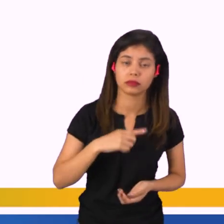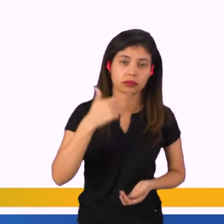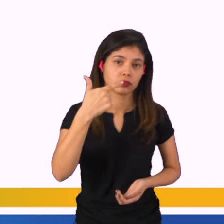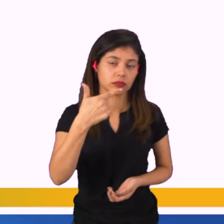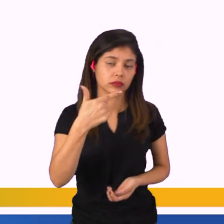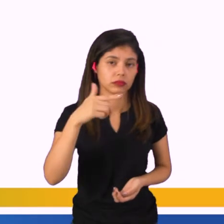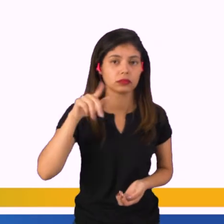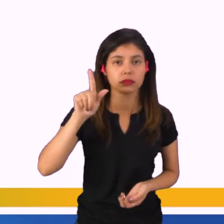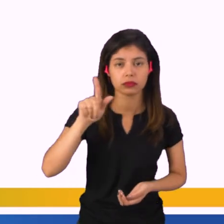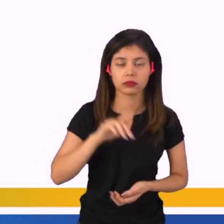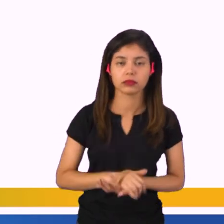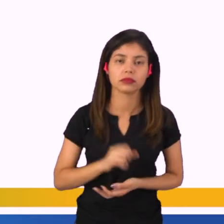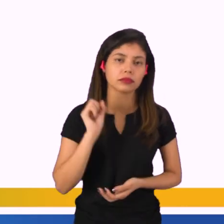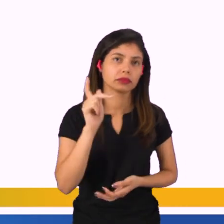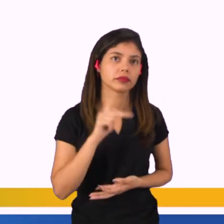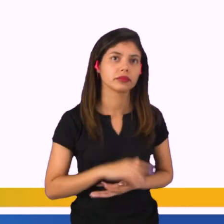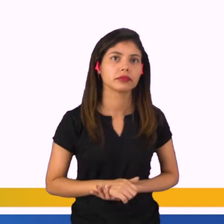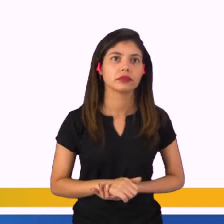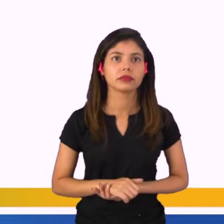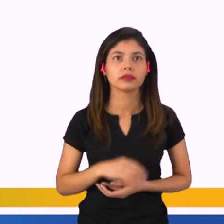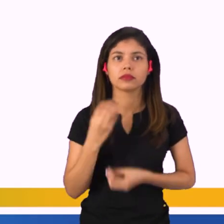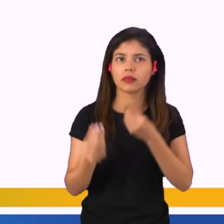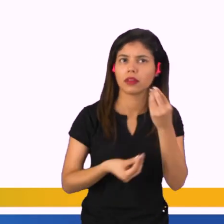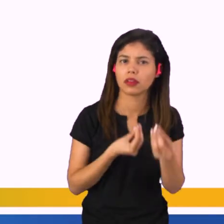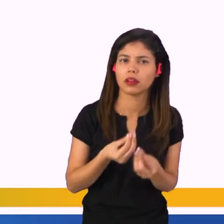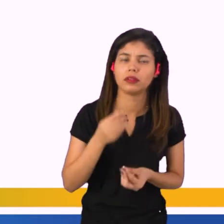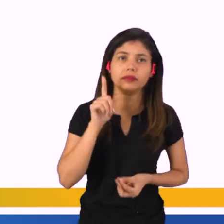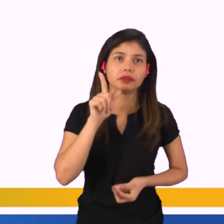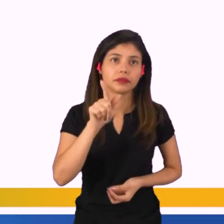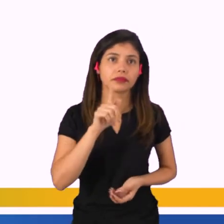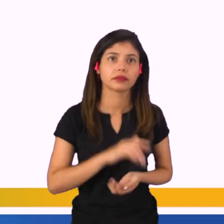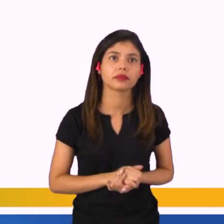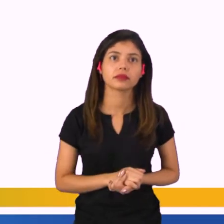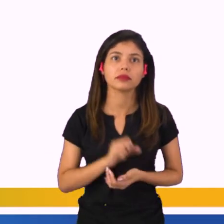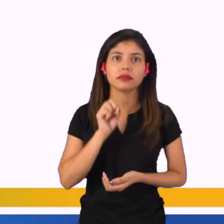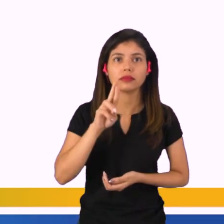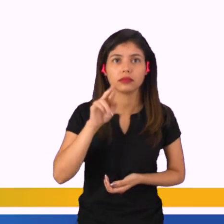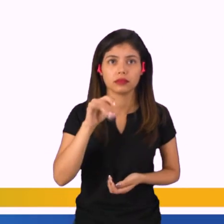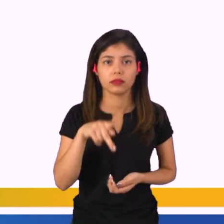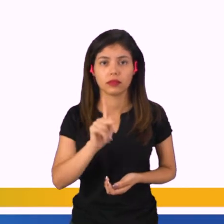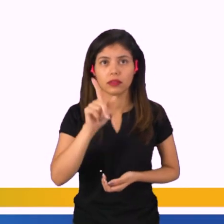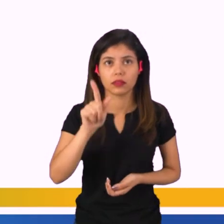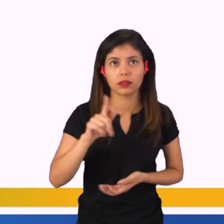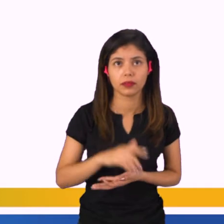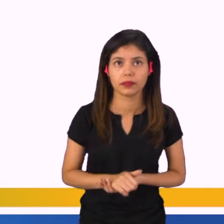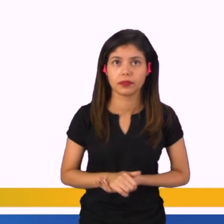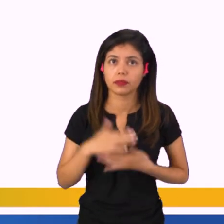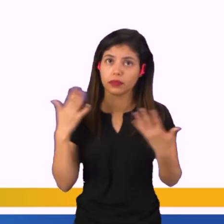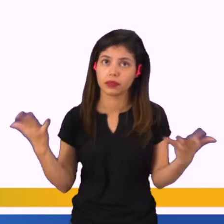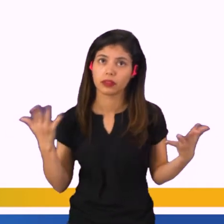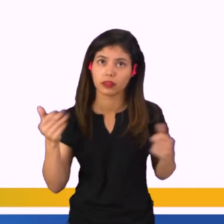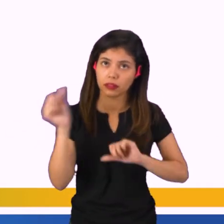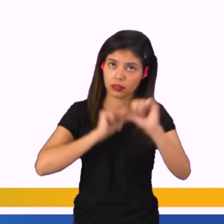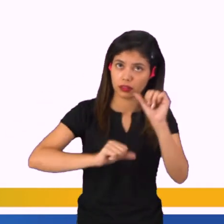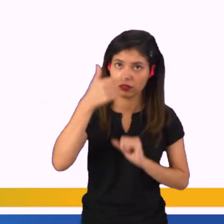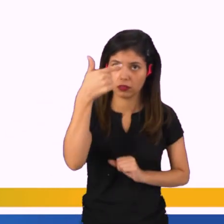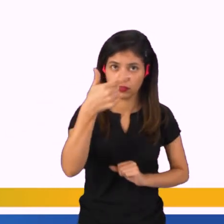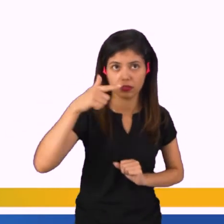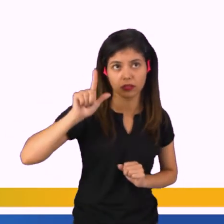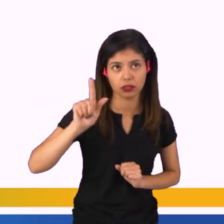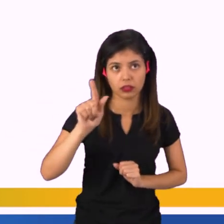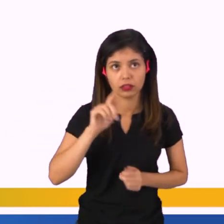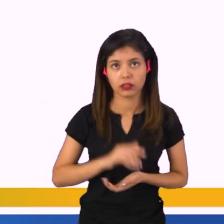miligramas, temos 2 gramas, ok? Como grama é submúltiplo de quilograma, então,